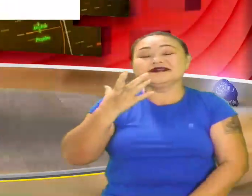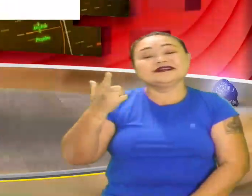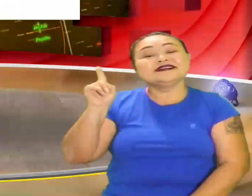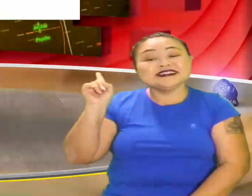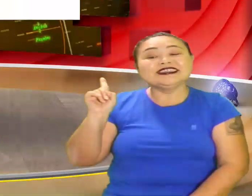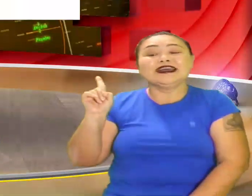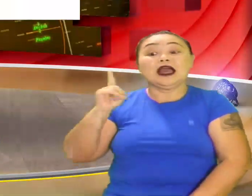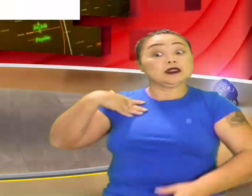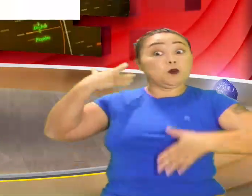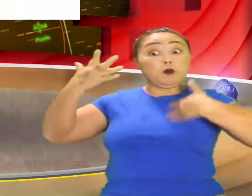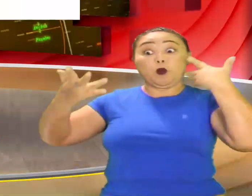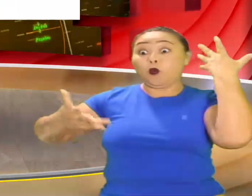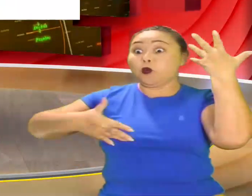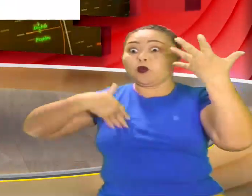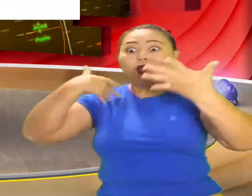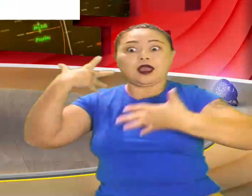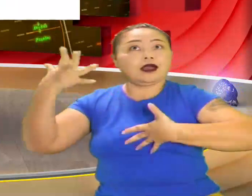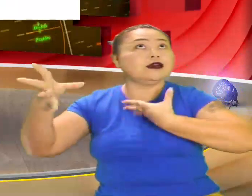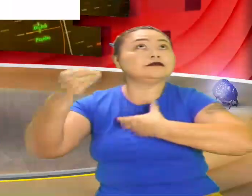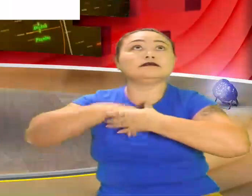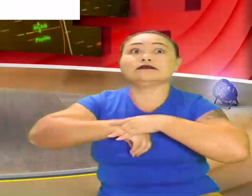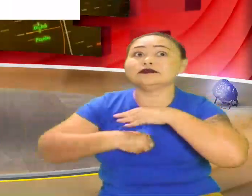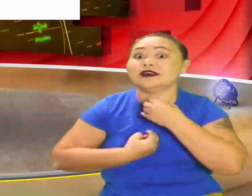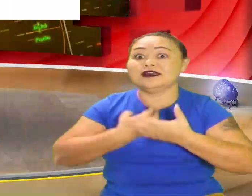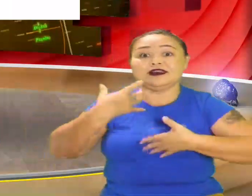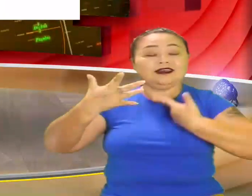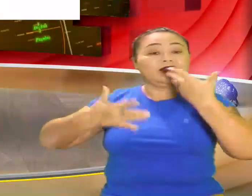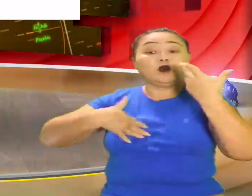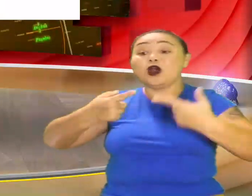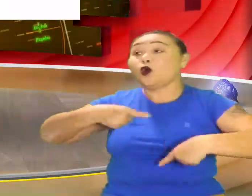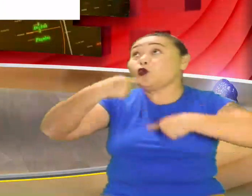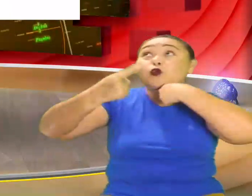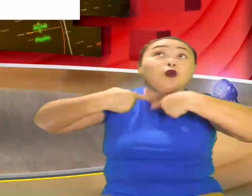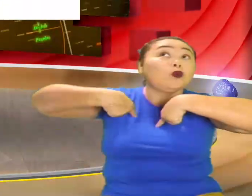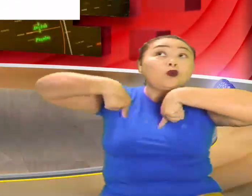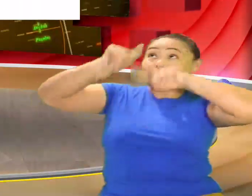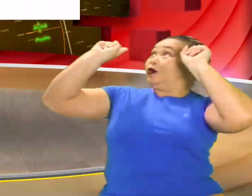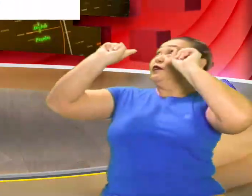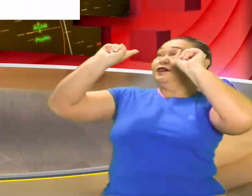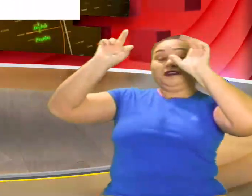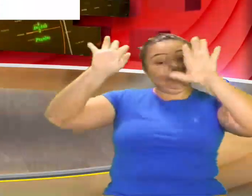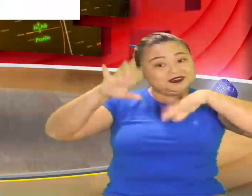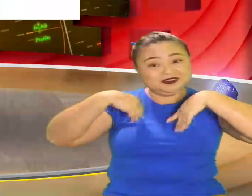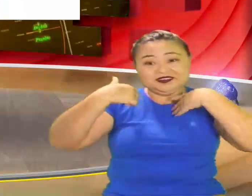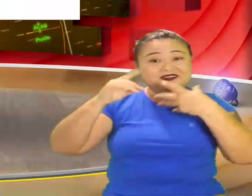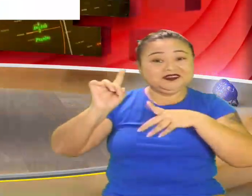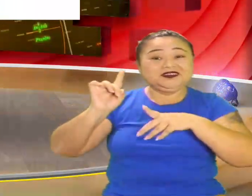tá empolgada, tá empolgada. Agora me joga a dúvida pro alto, eu pensei que ela joga pro lado.